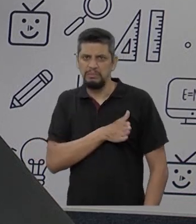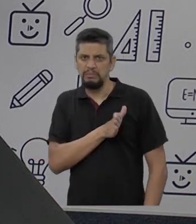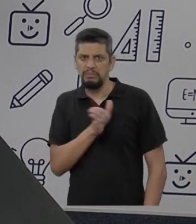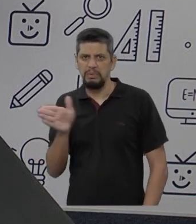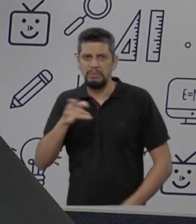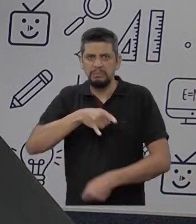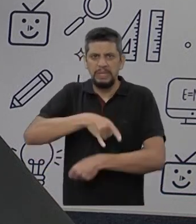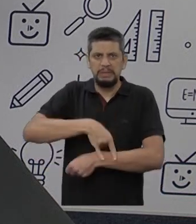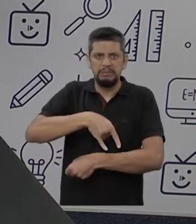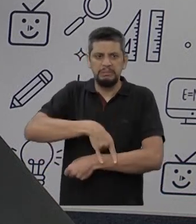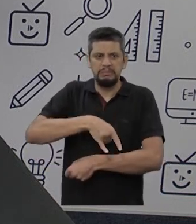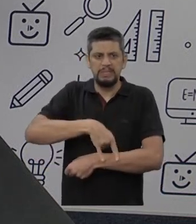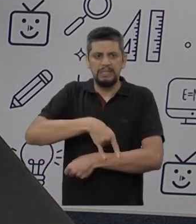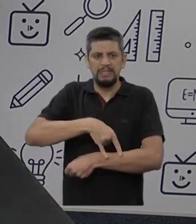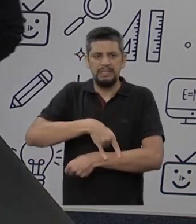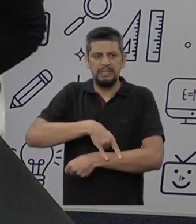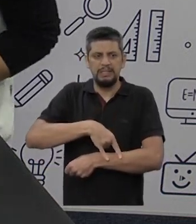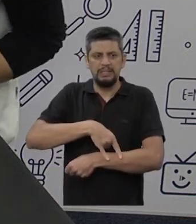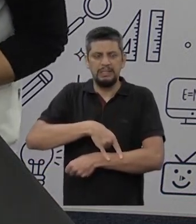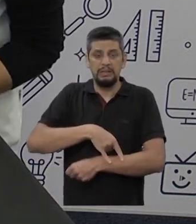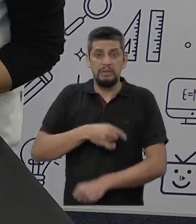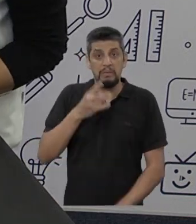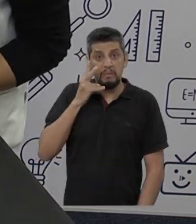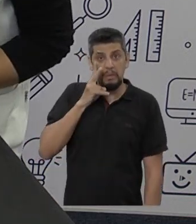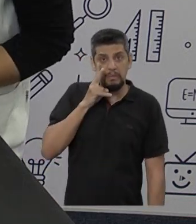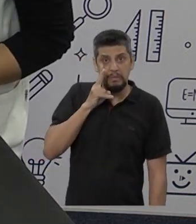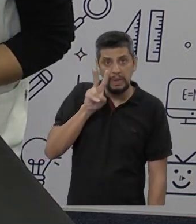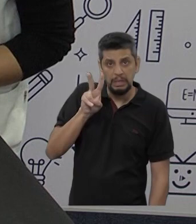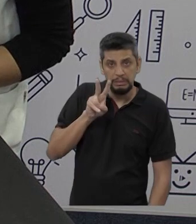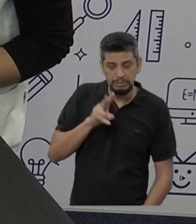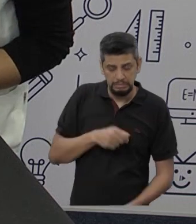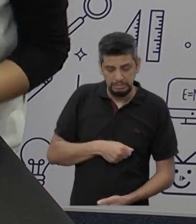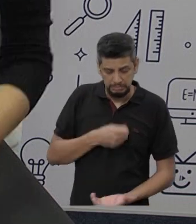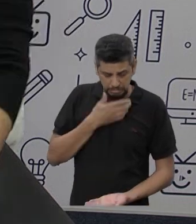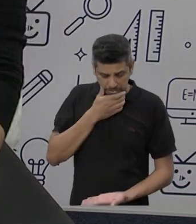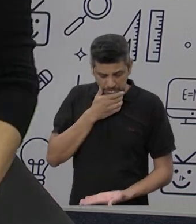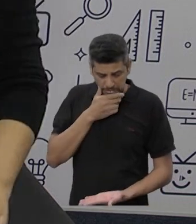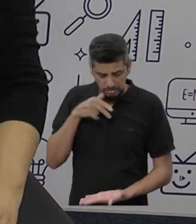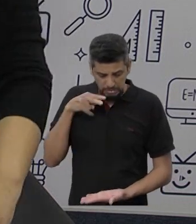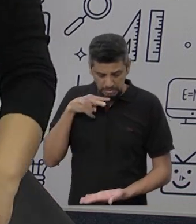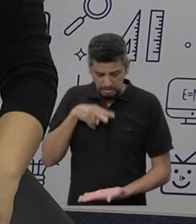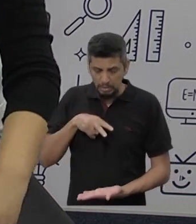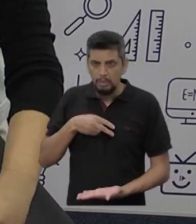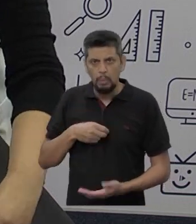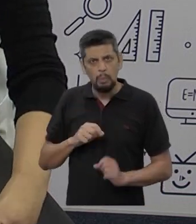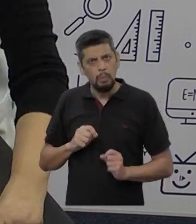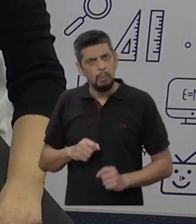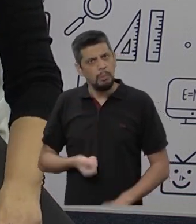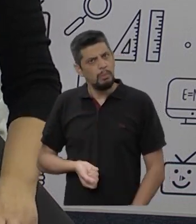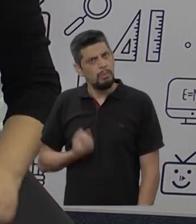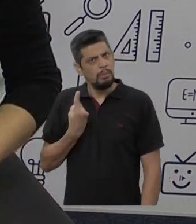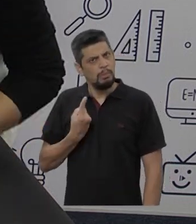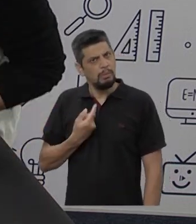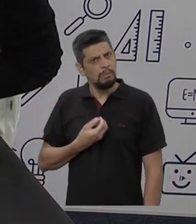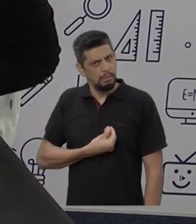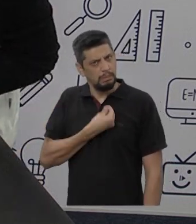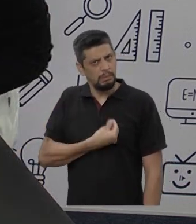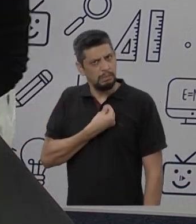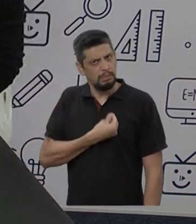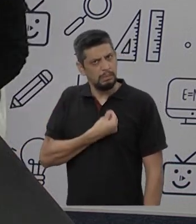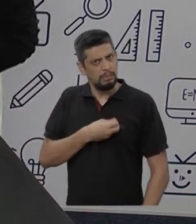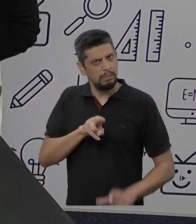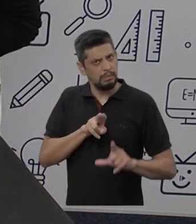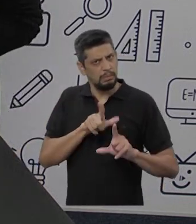E vamos ver, gente. Ele estava aqui conosco.